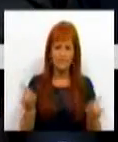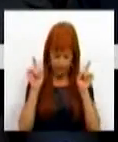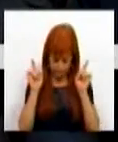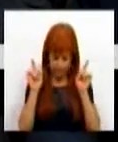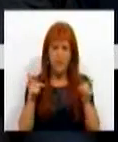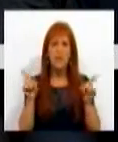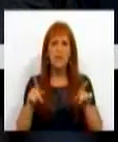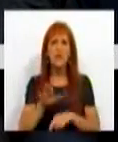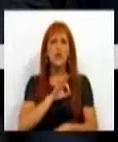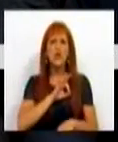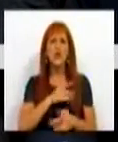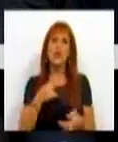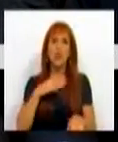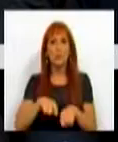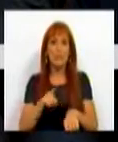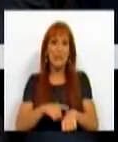Além disso,